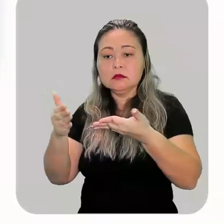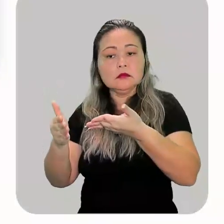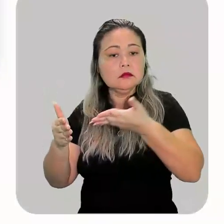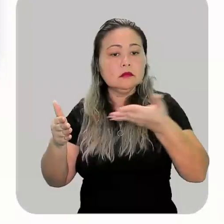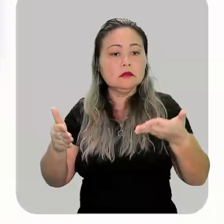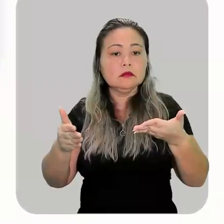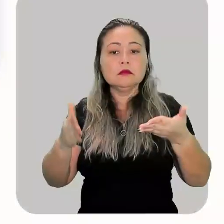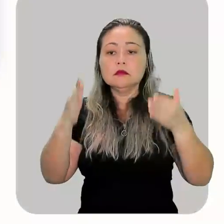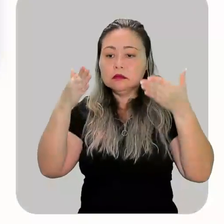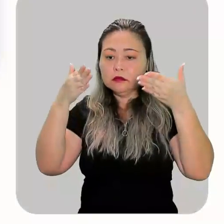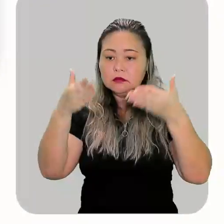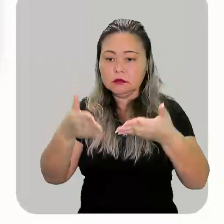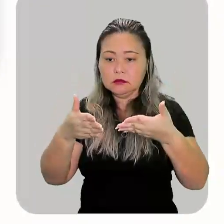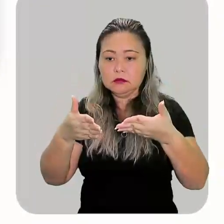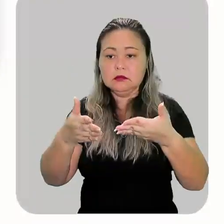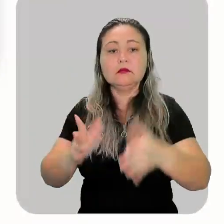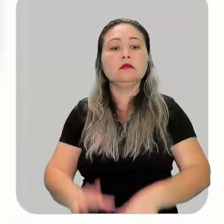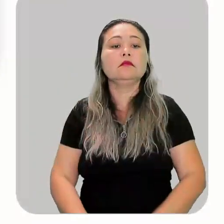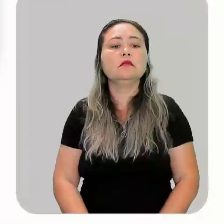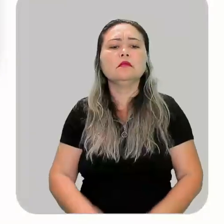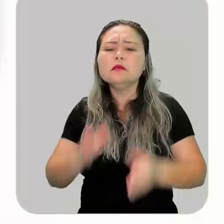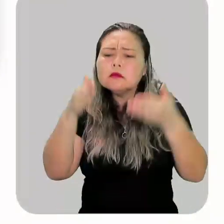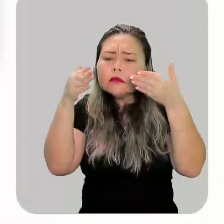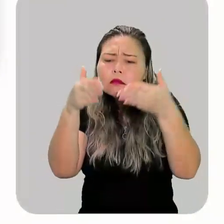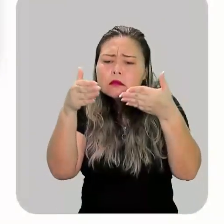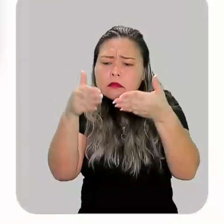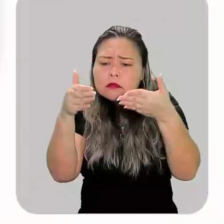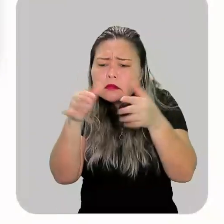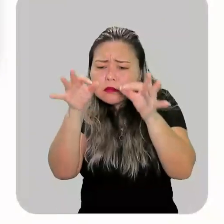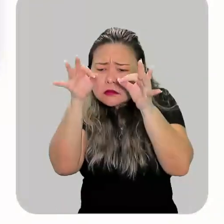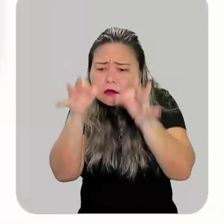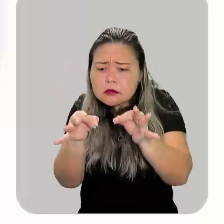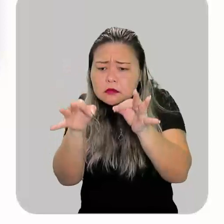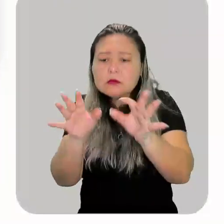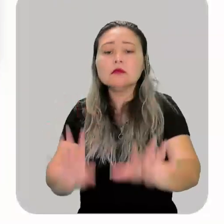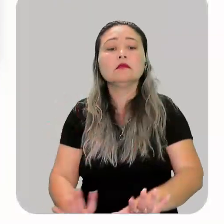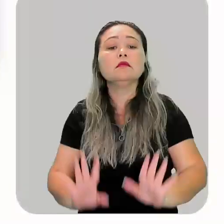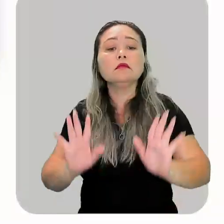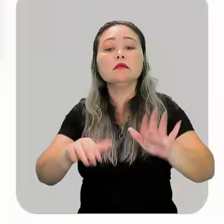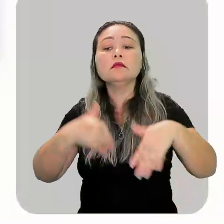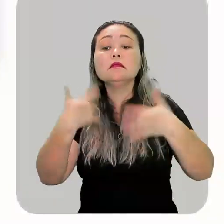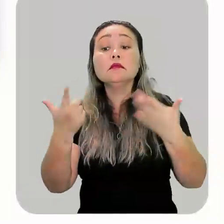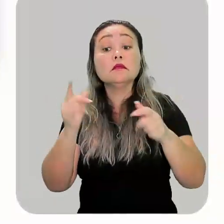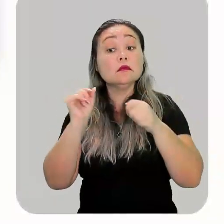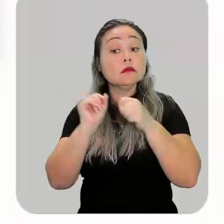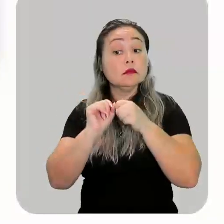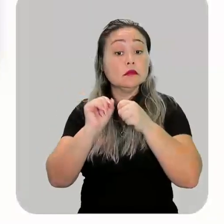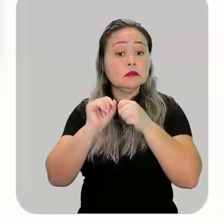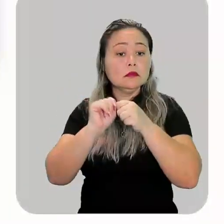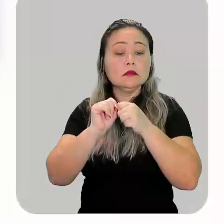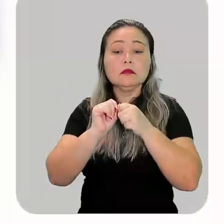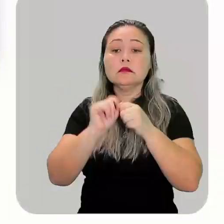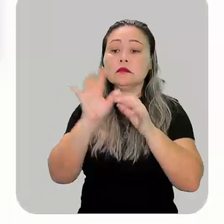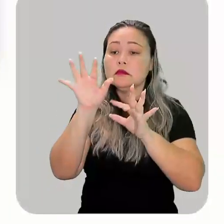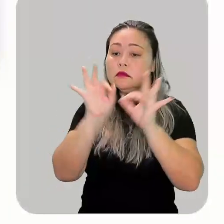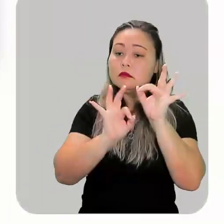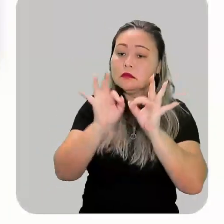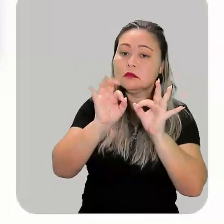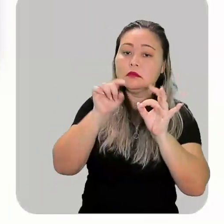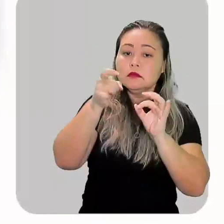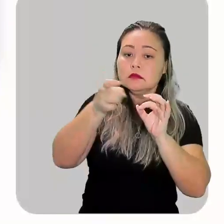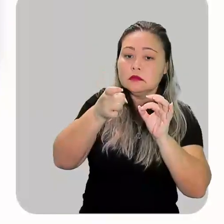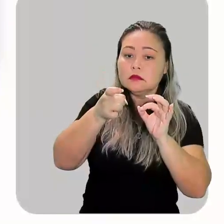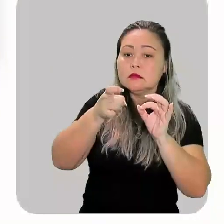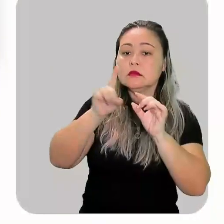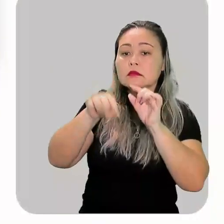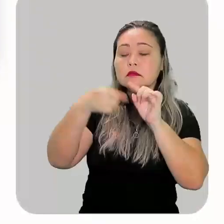reta exatamente ao meio, bem no meio ali certinho. Então eu faço o quê? Eu pego a coordenada do